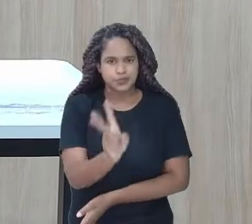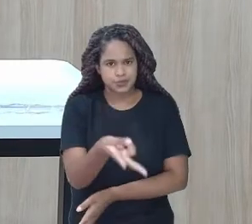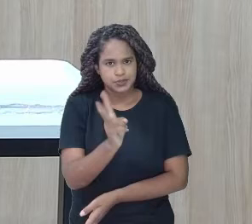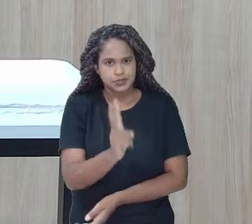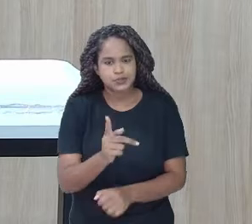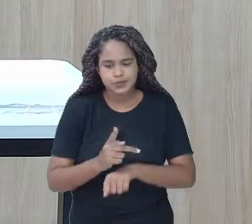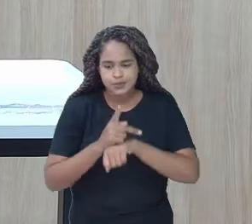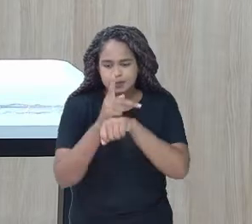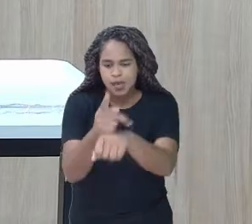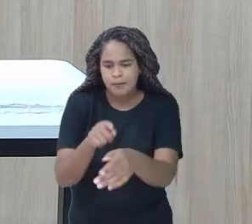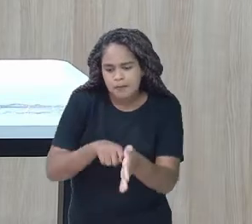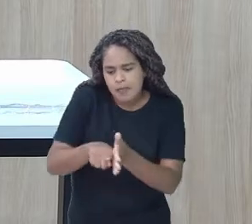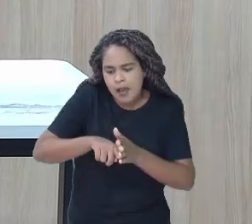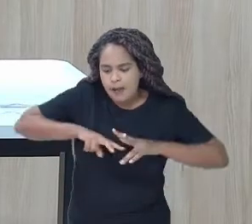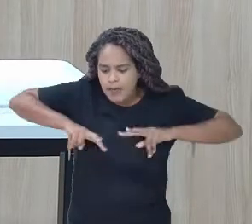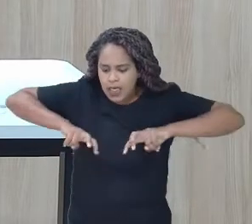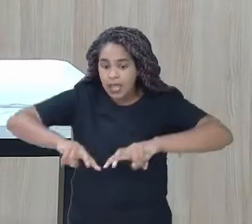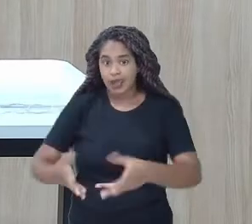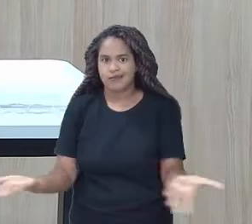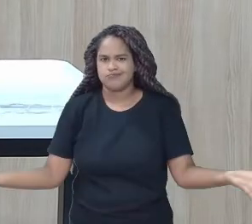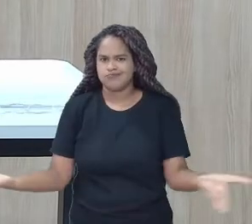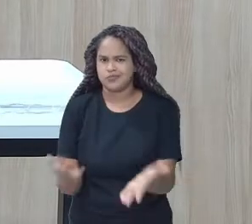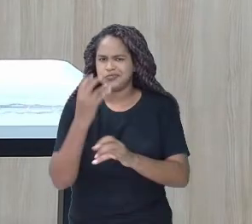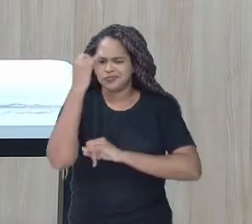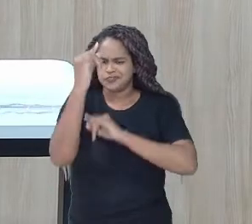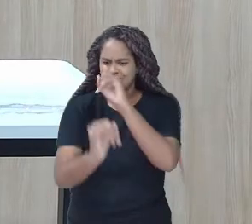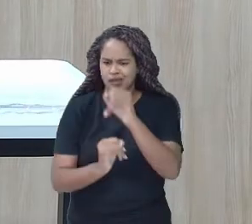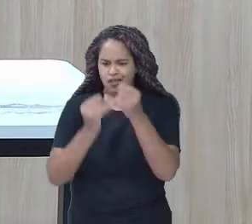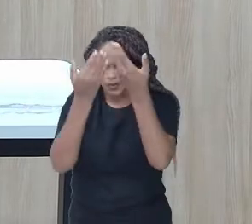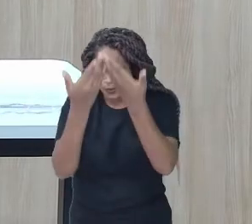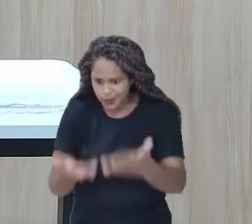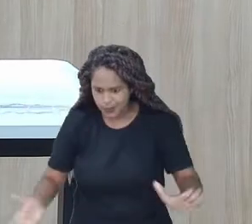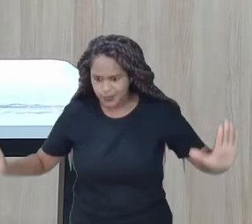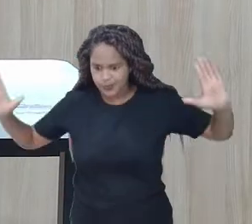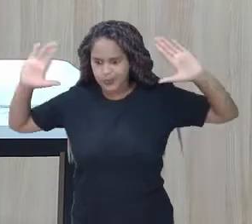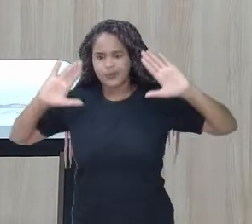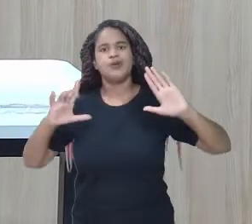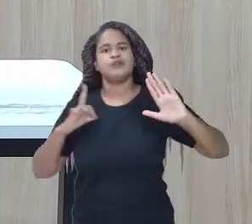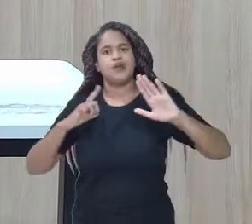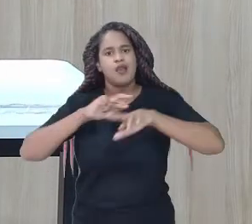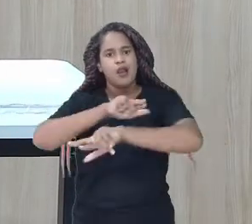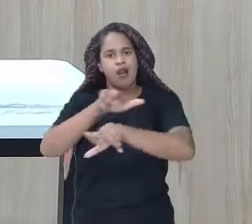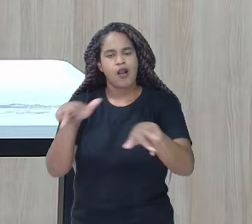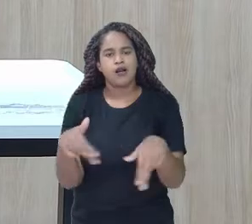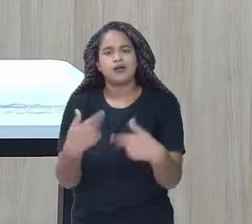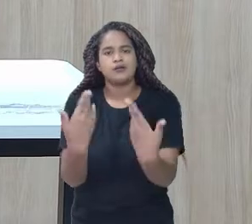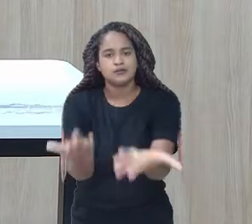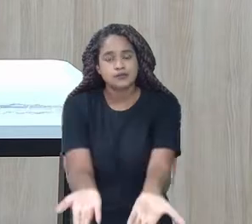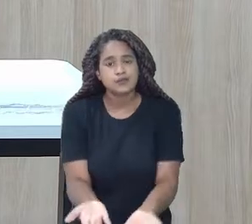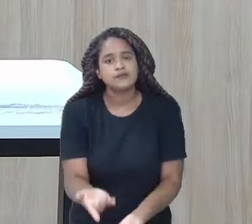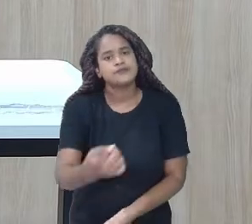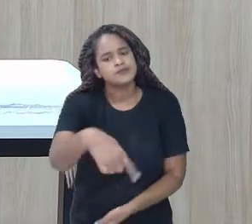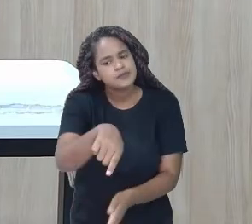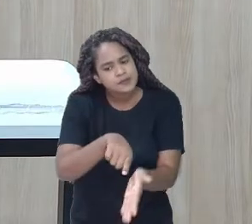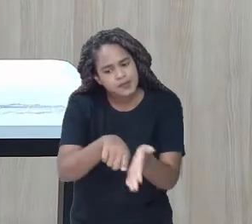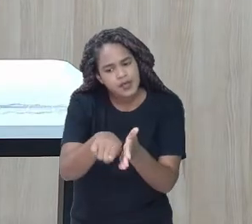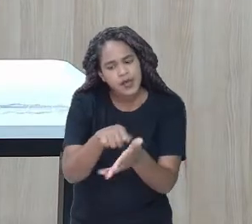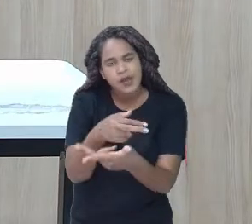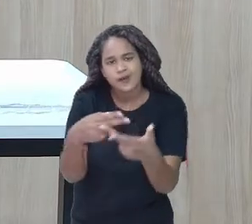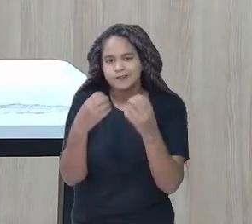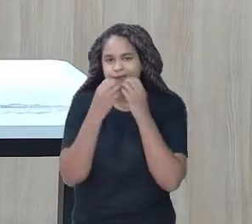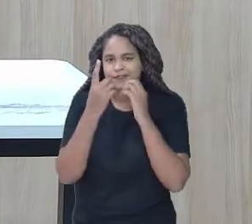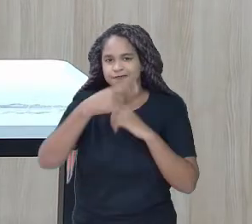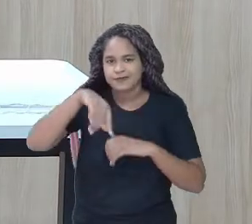a pesquisarem, né? Hoje a internet está aí para nós. Então, pesquisem sempre coisas boas que vocês possam aprender cada dia